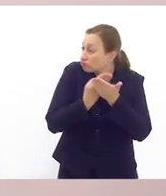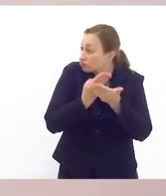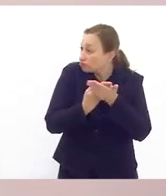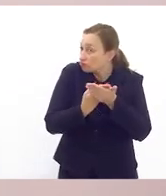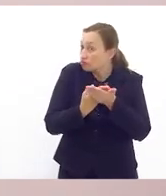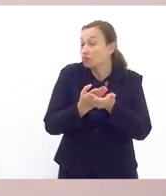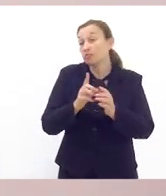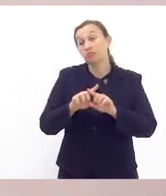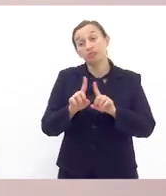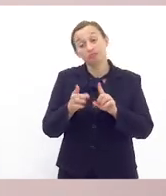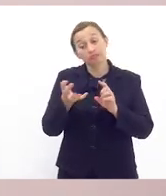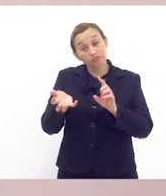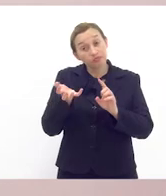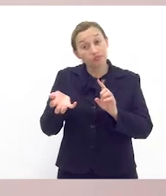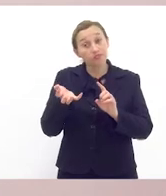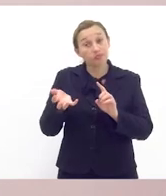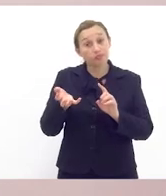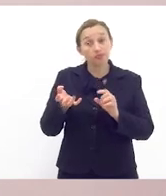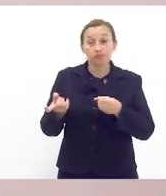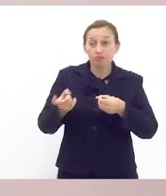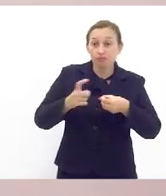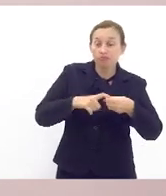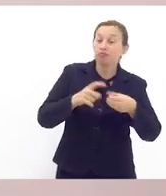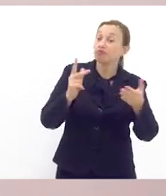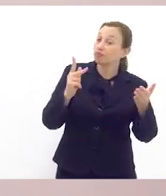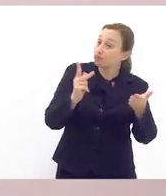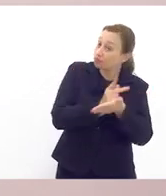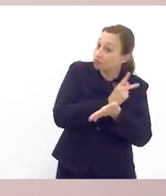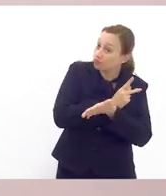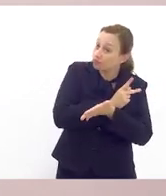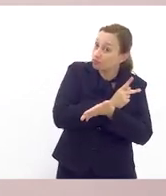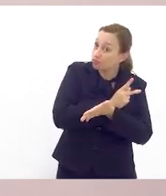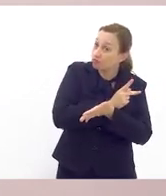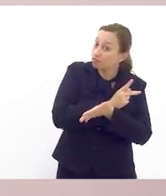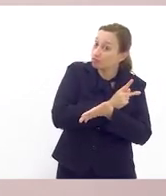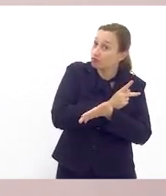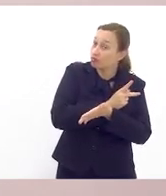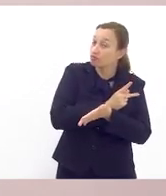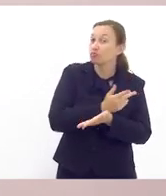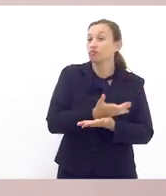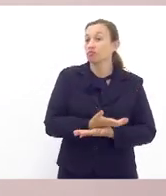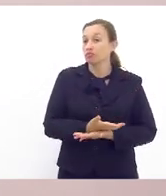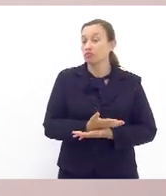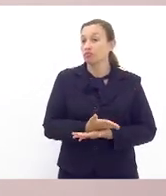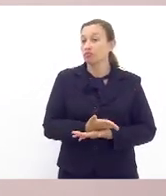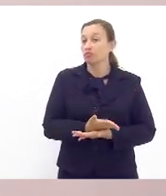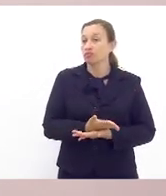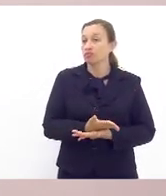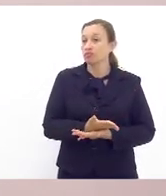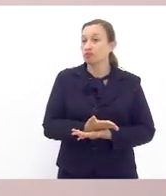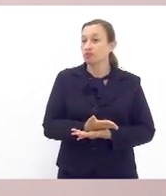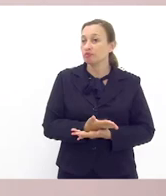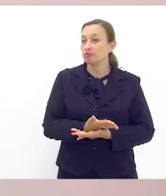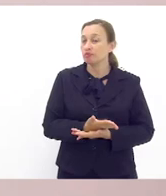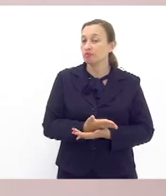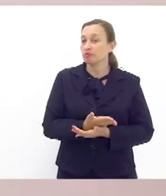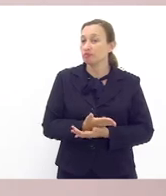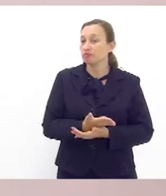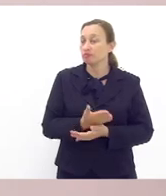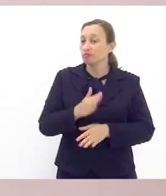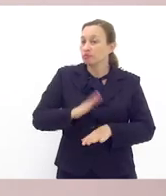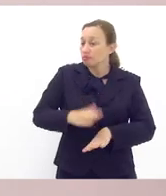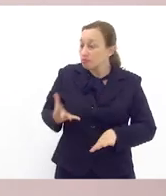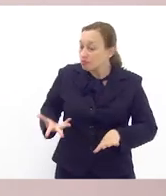mas a gente quer que esse convênio aconteça de uma forma que seja mais traga mais